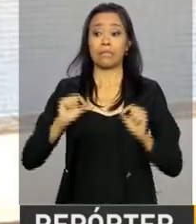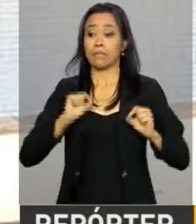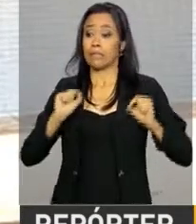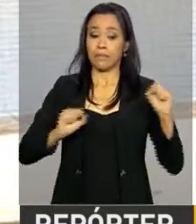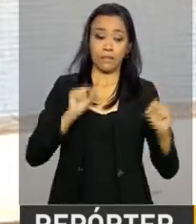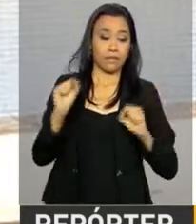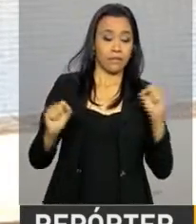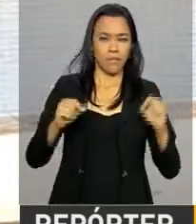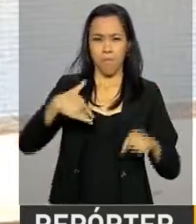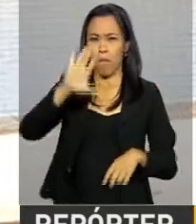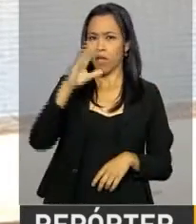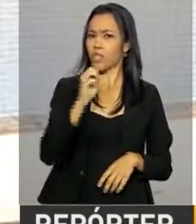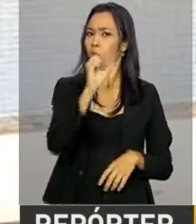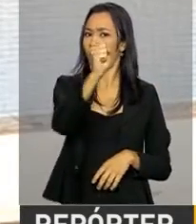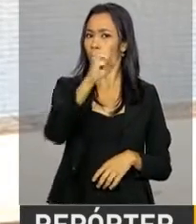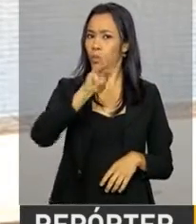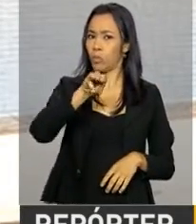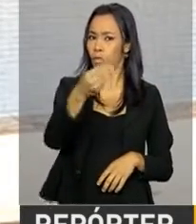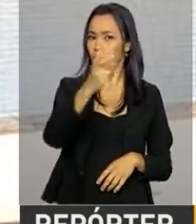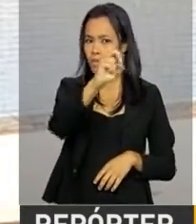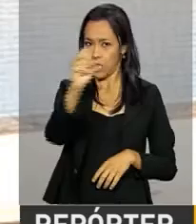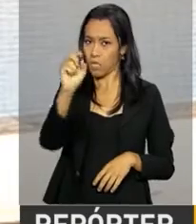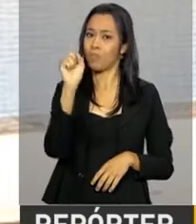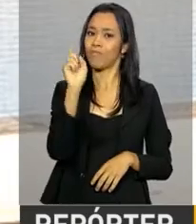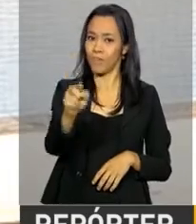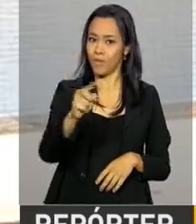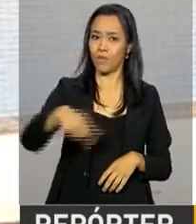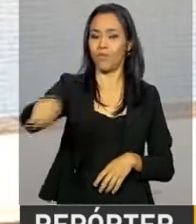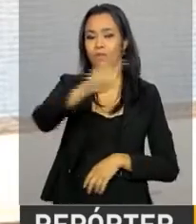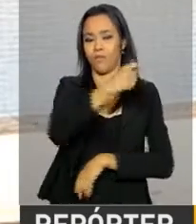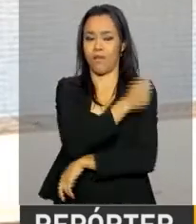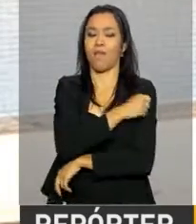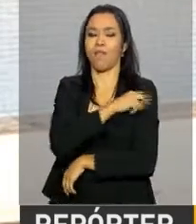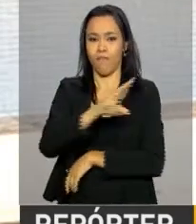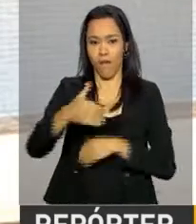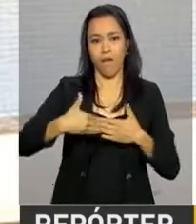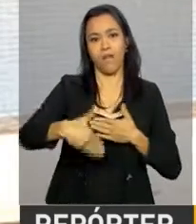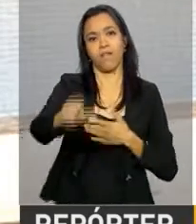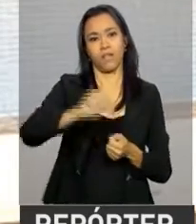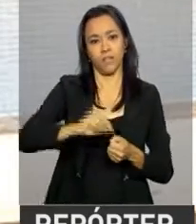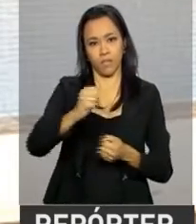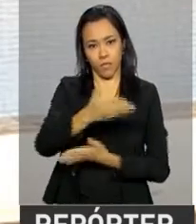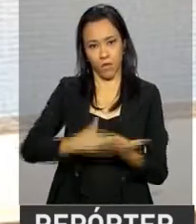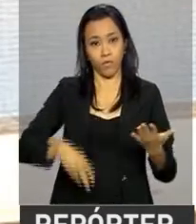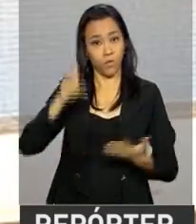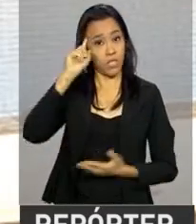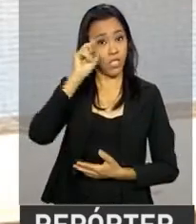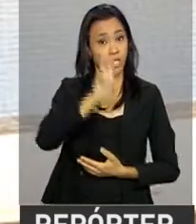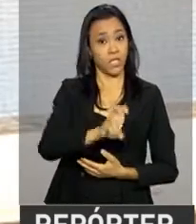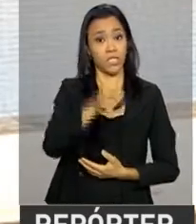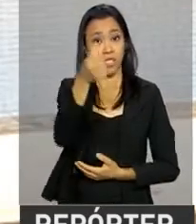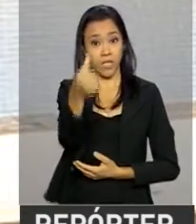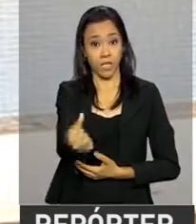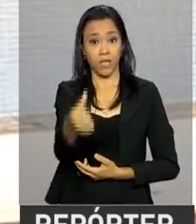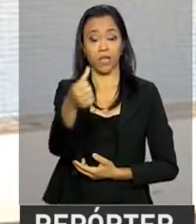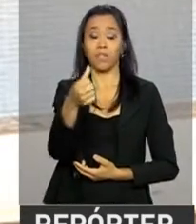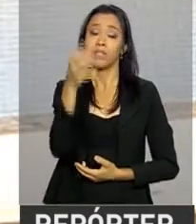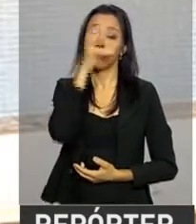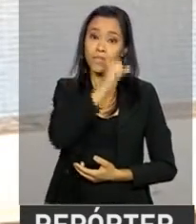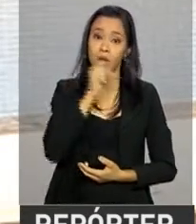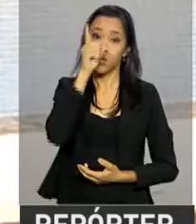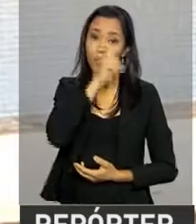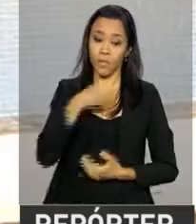oito milhões e meio de estudantes vão fazer o enem nos dias 5 e 6 de novembro sábado e